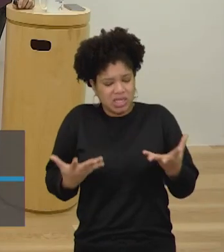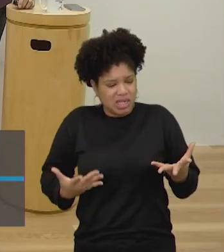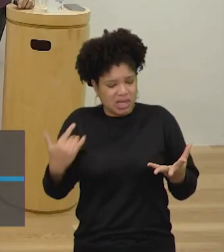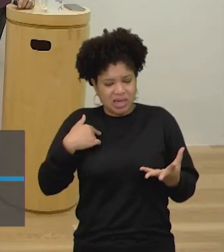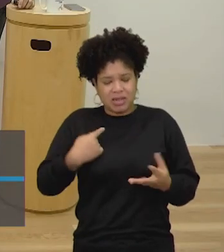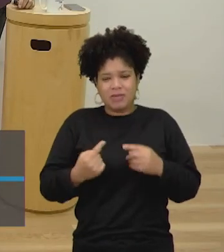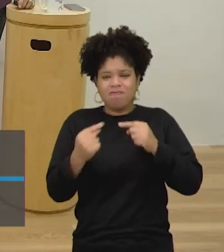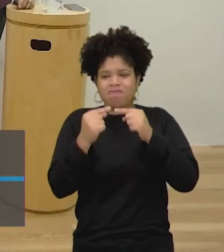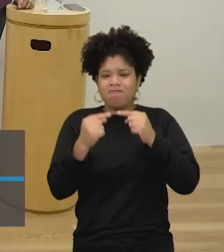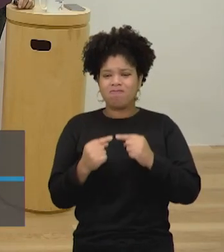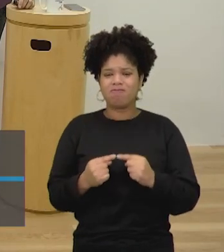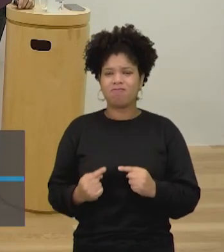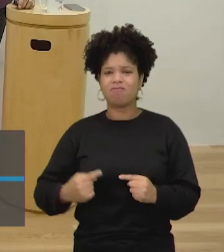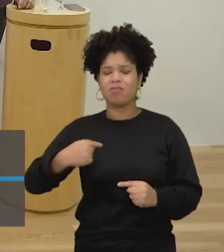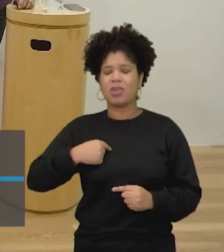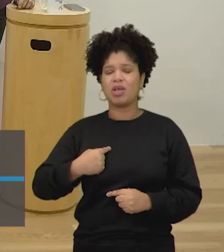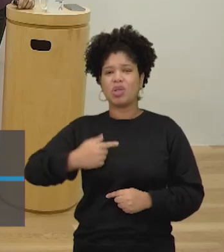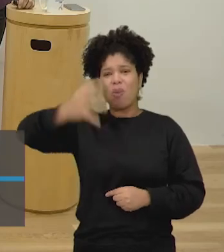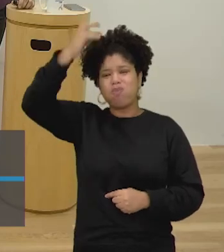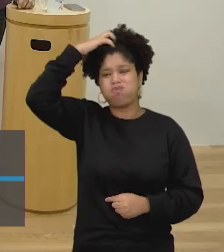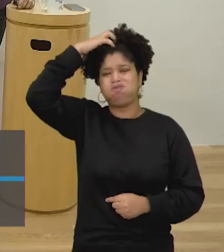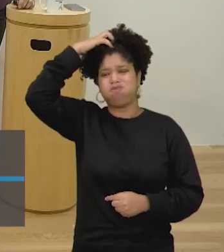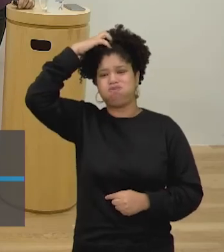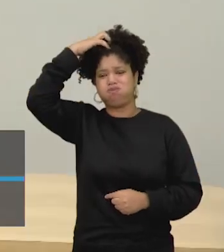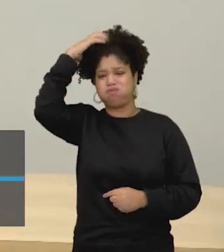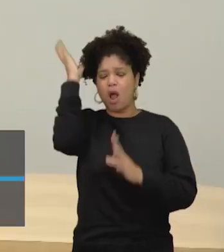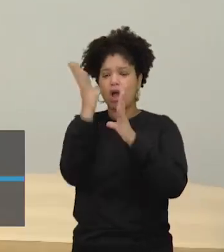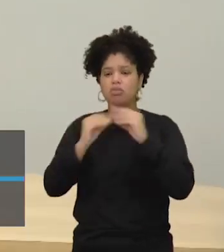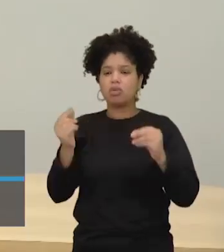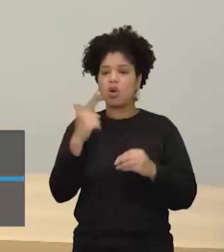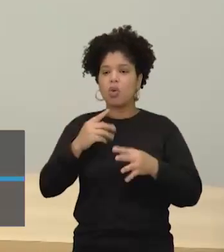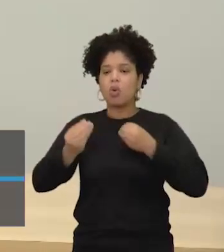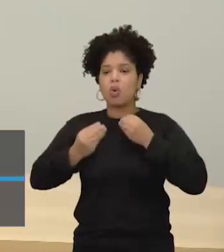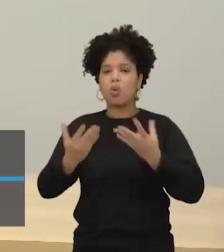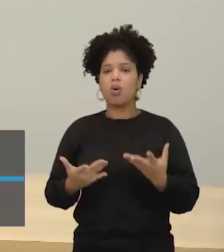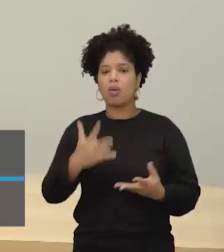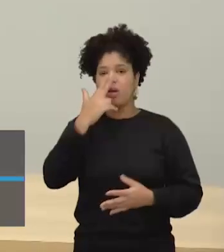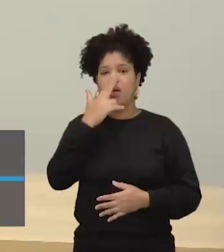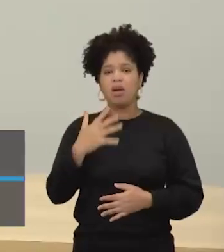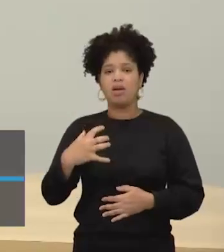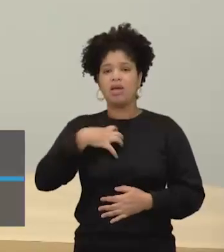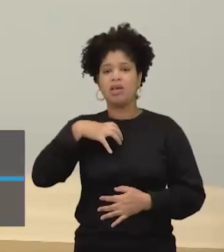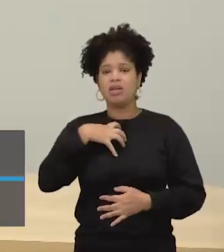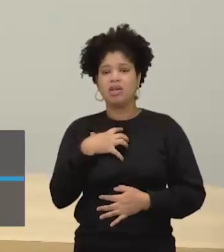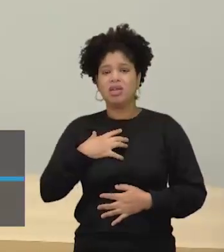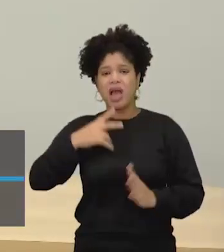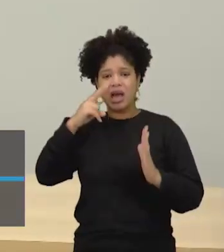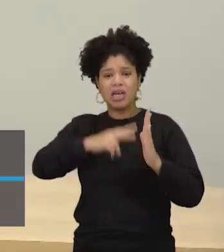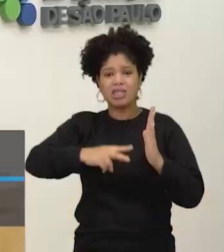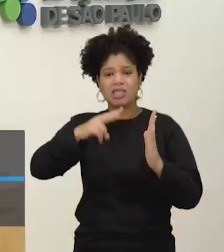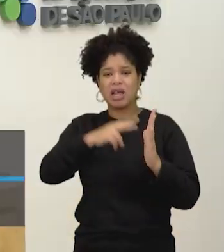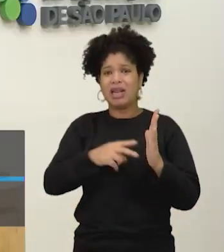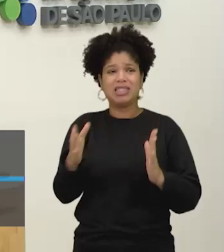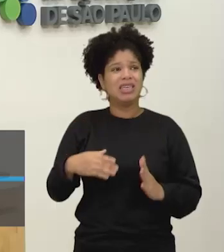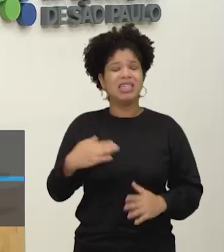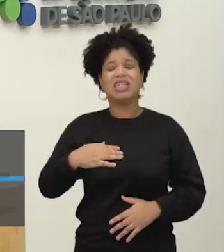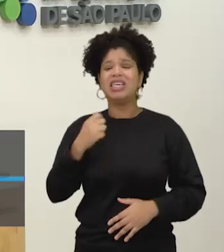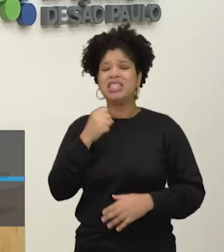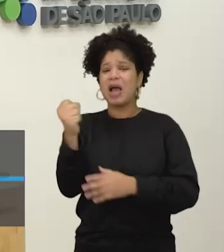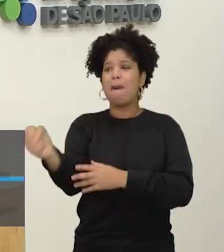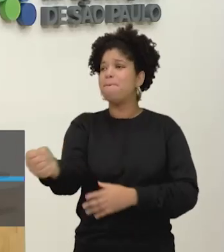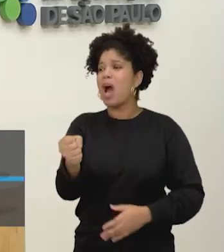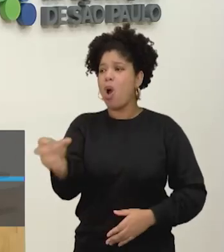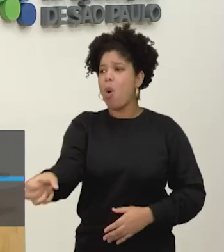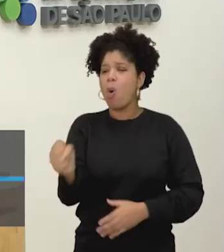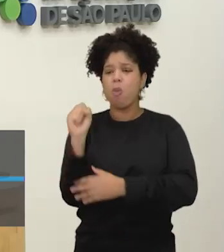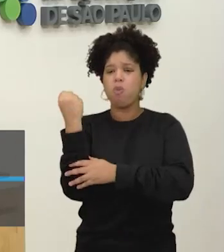como fugir da culpa? Só de ler e você explicando, a angústia aumenta, até passa. Exato. Gente, né? Pega um pau, vou matar esse morcego.